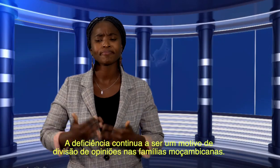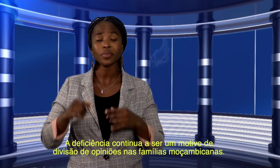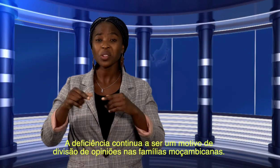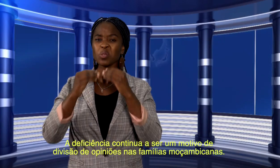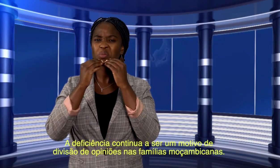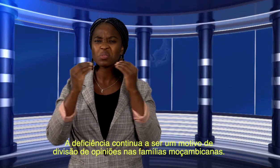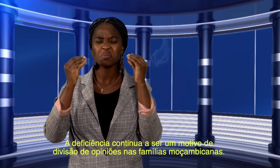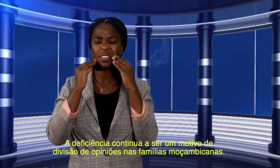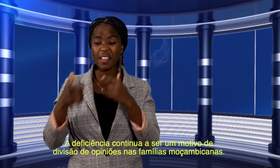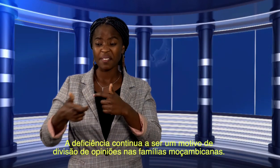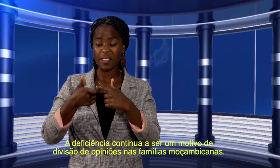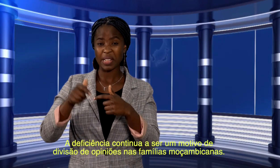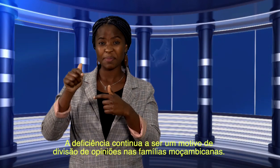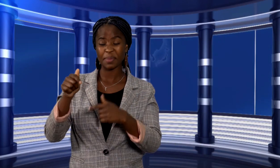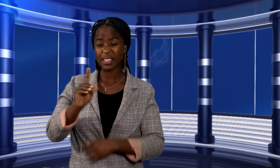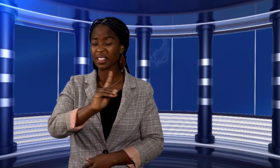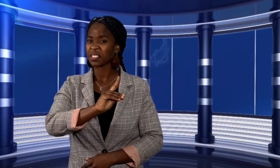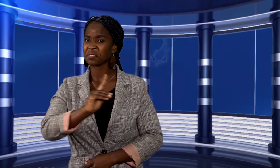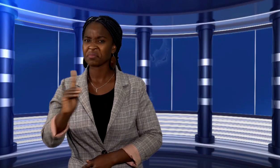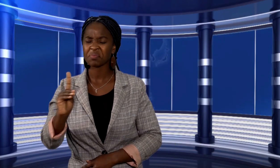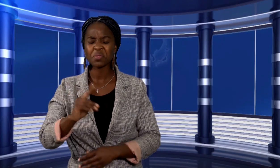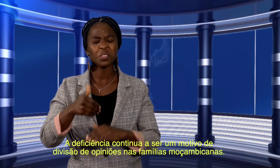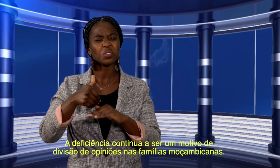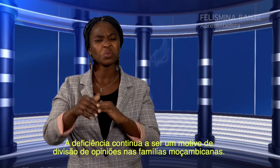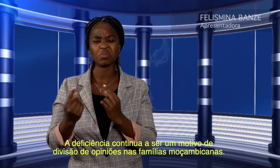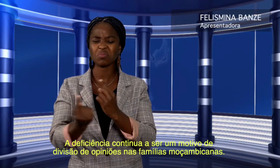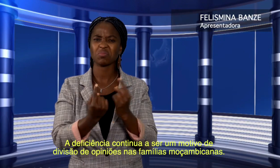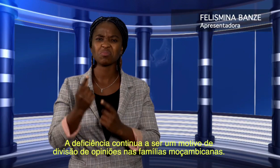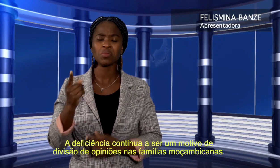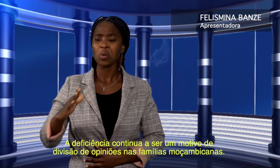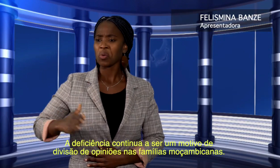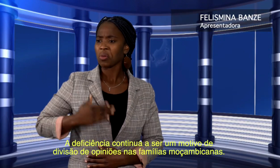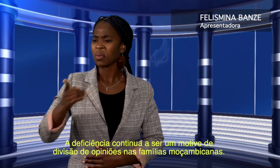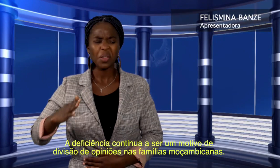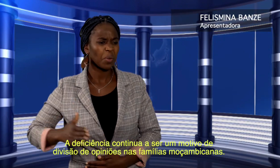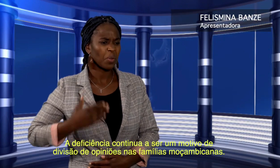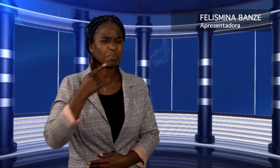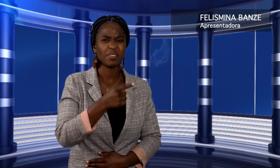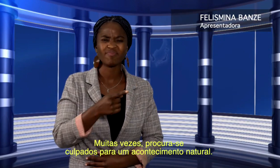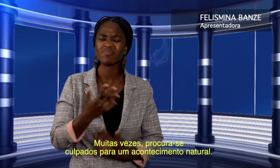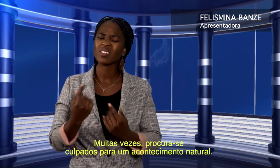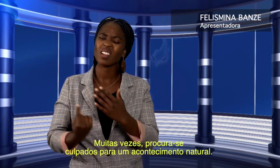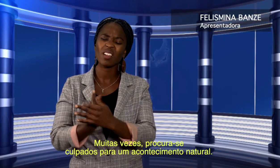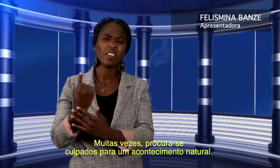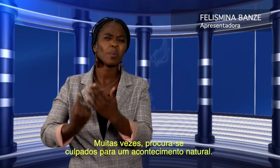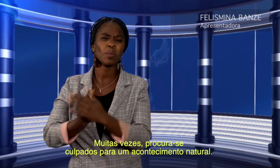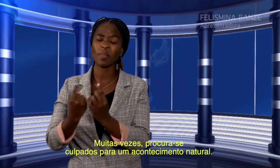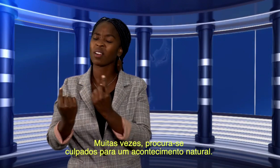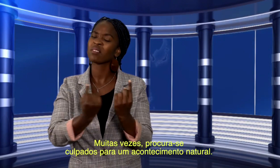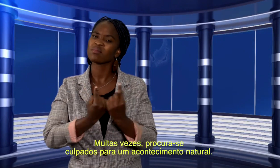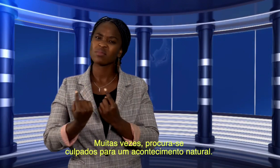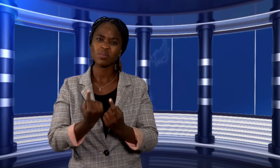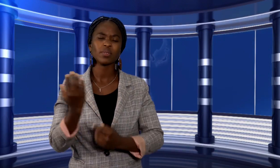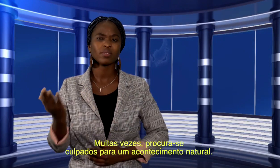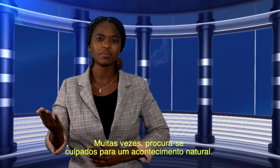A deficiência continua a ser um motivo de divisão de opiniões nas famílias moçambicanas. Muitas vezes procura-se